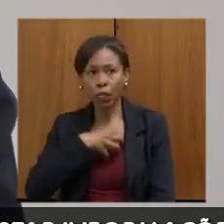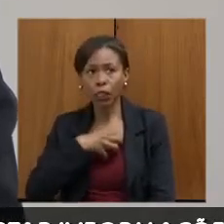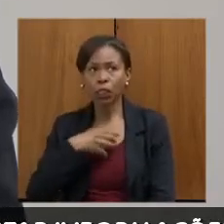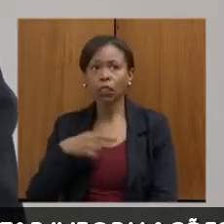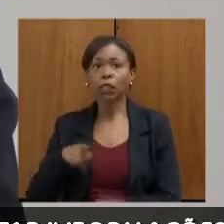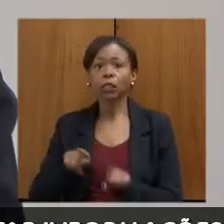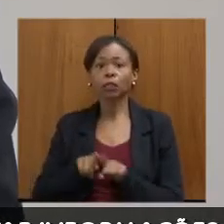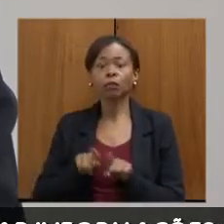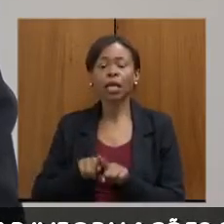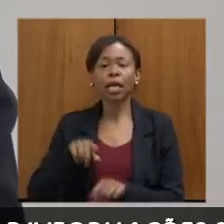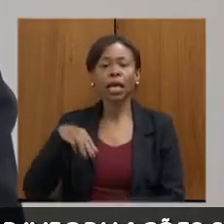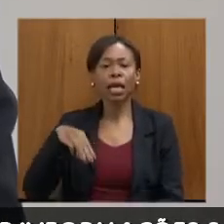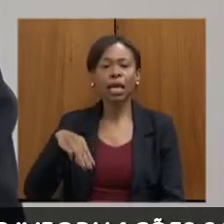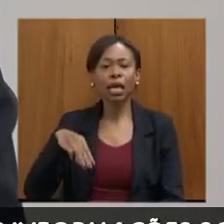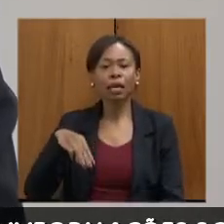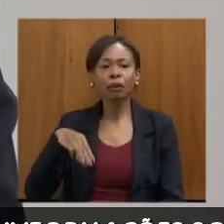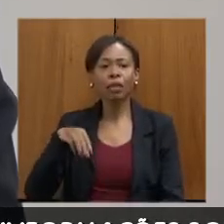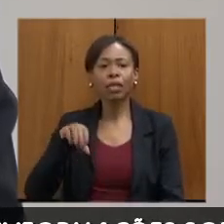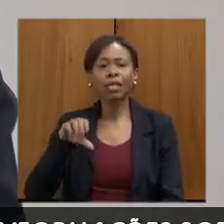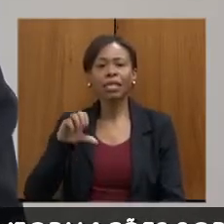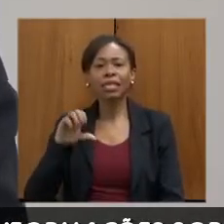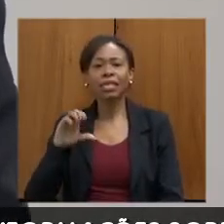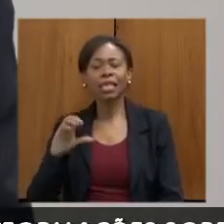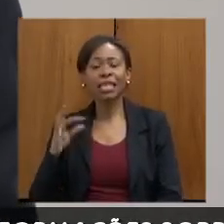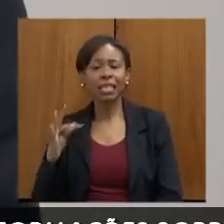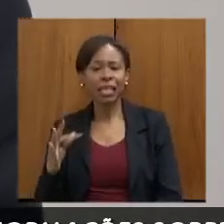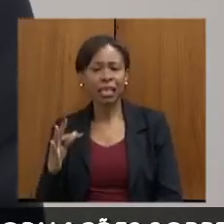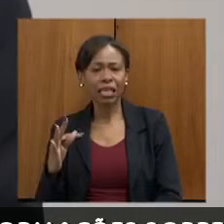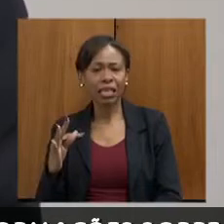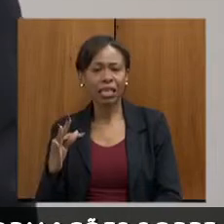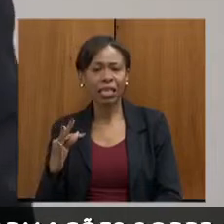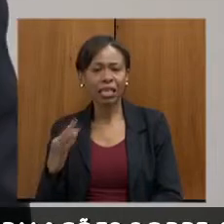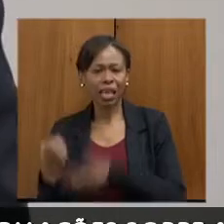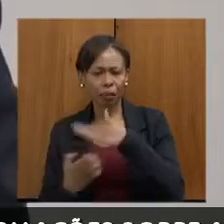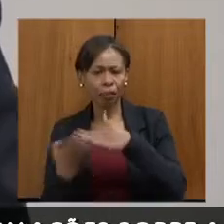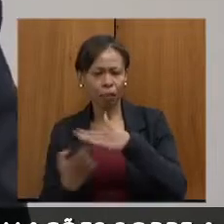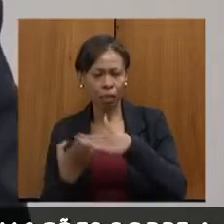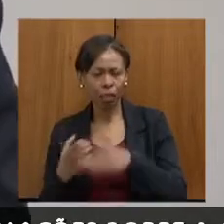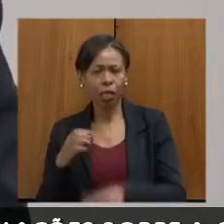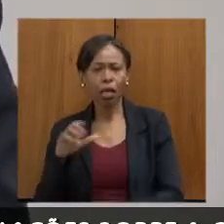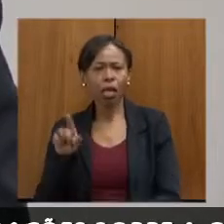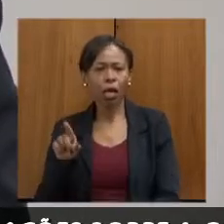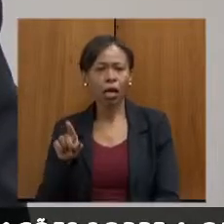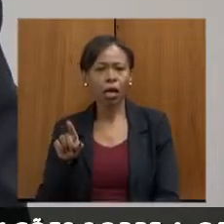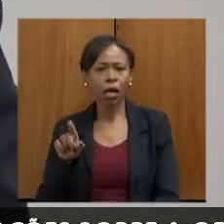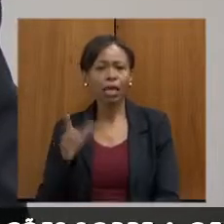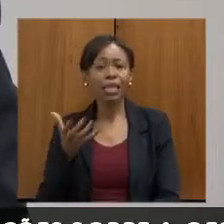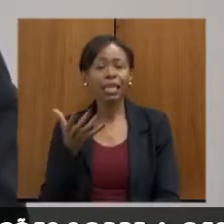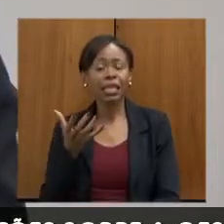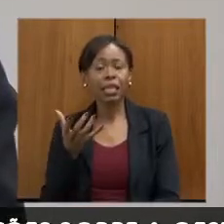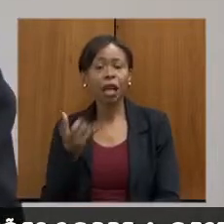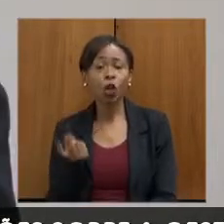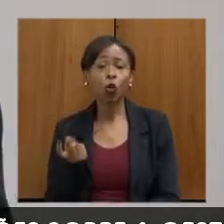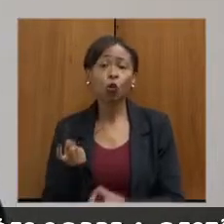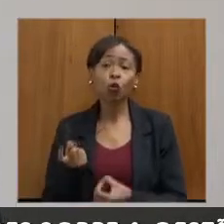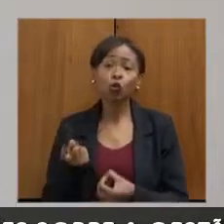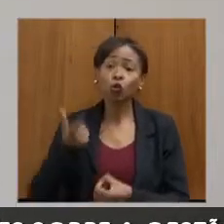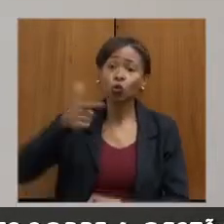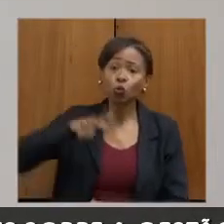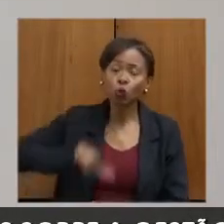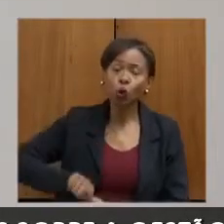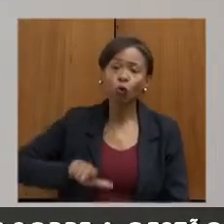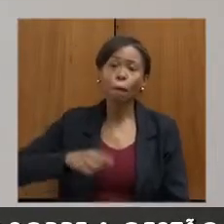autorização para operar a volta da Bahia Minas é interessante